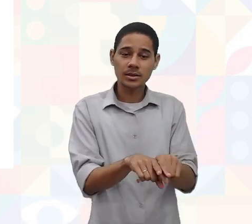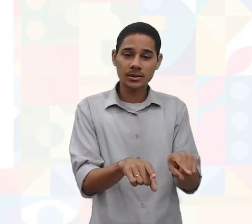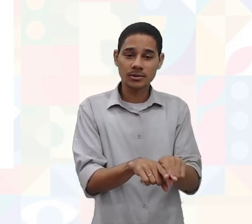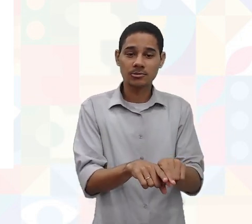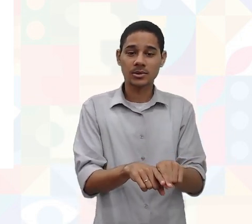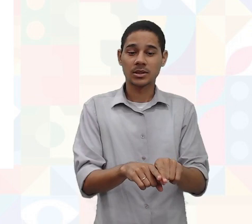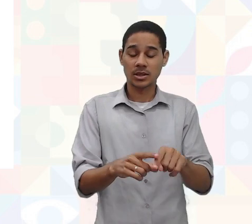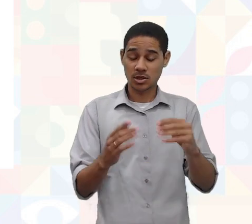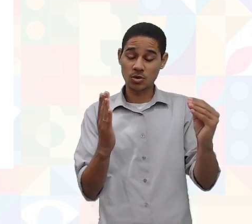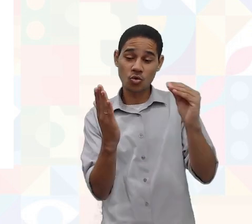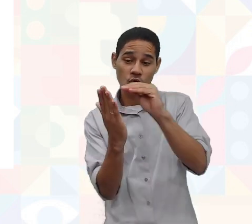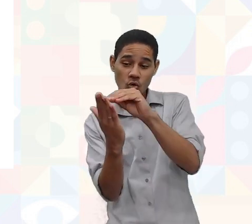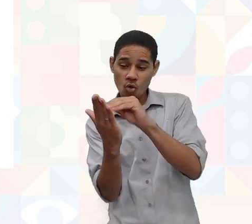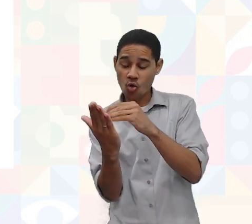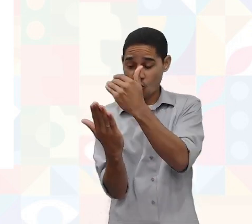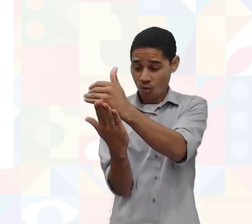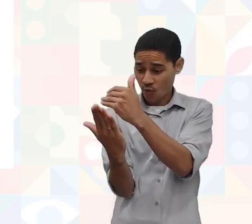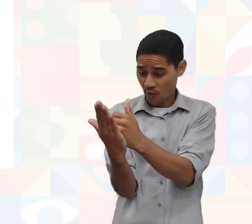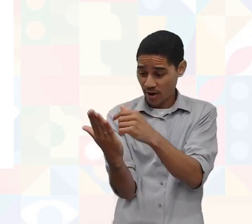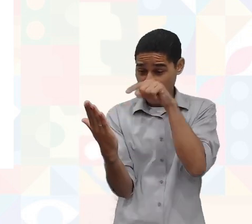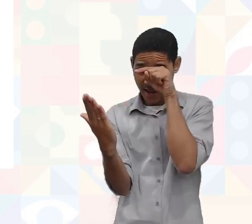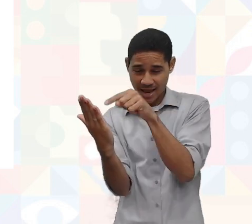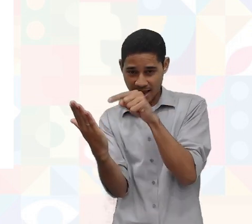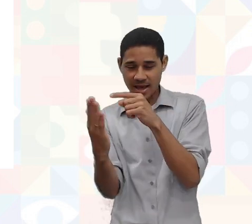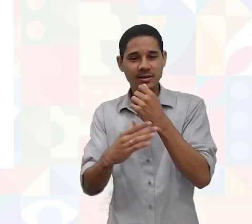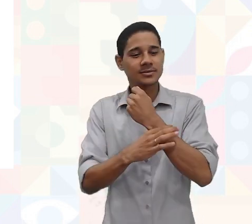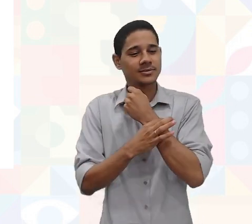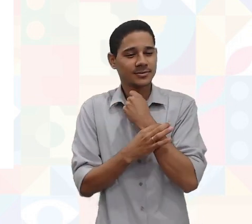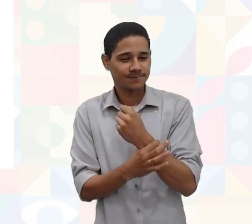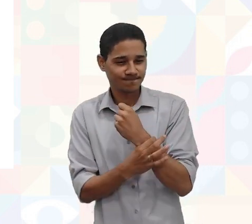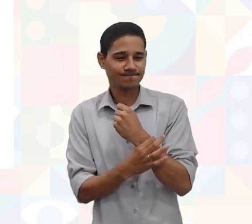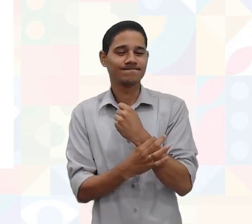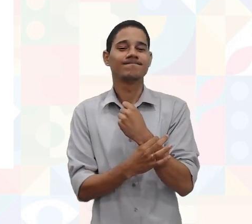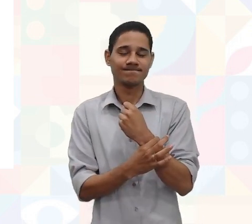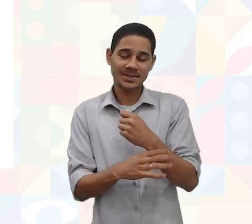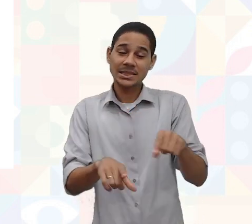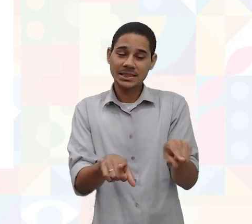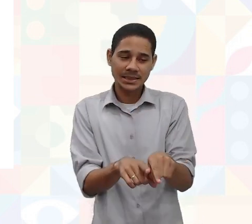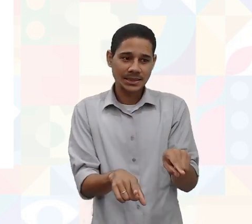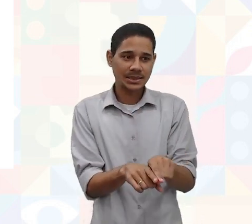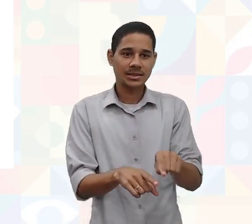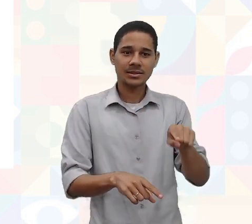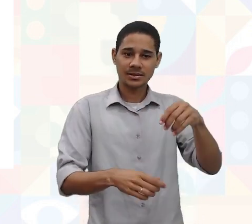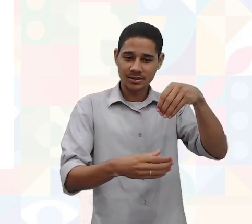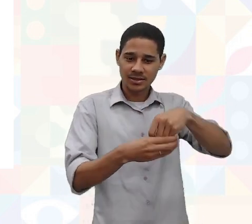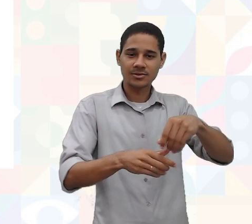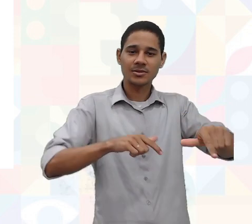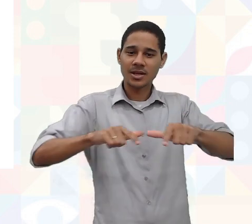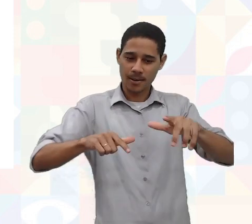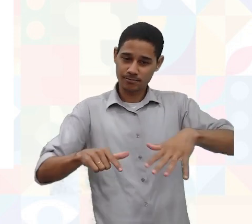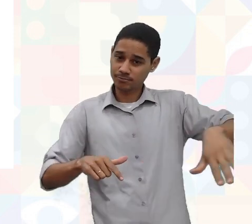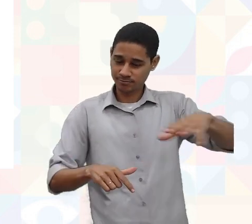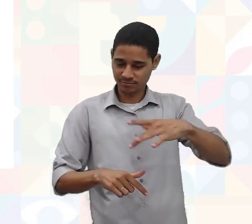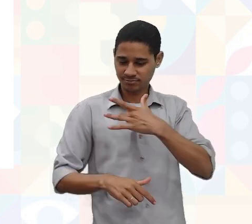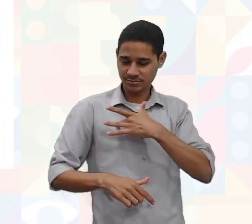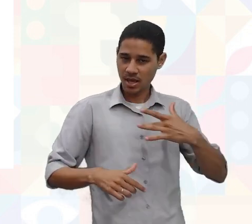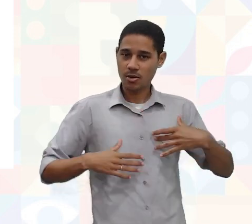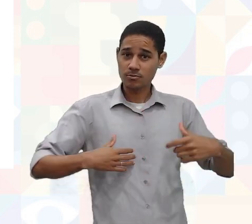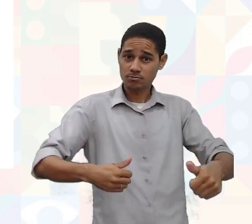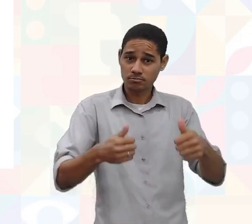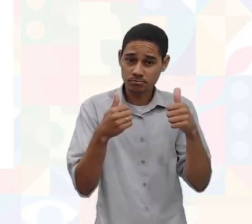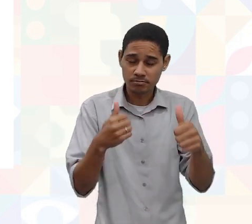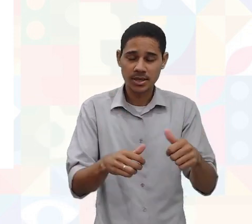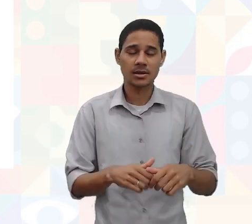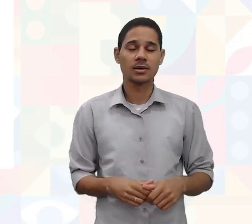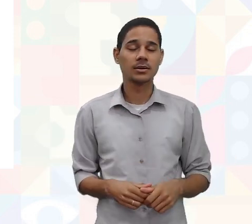implementação de medidas de segurança, promoção da saúde e bem-estar no trabalho,